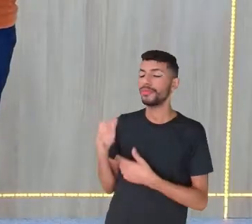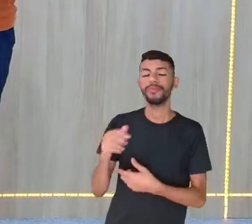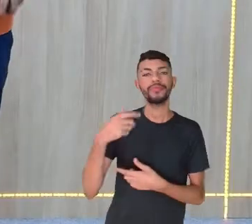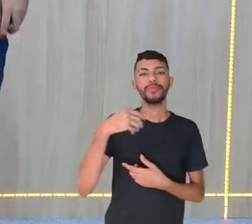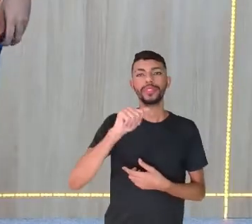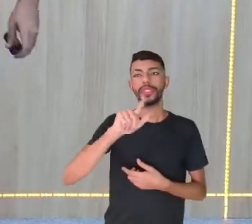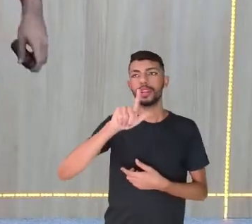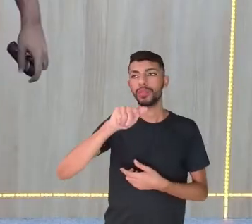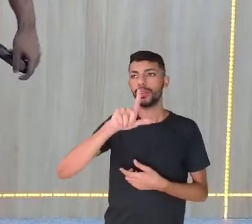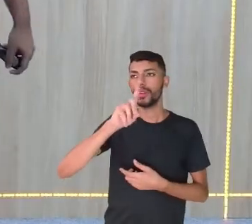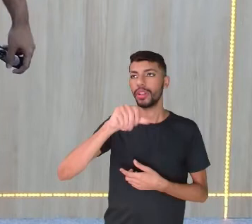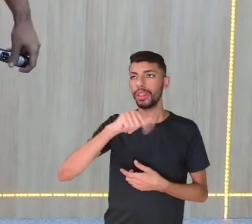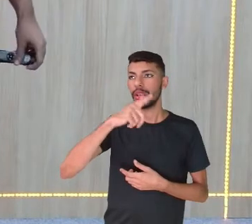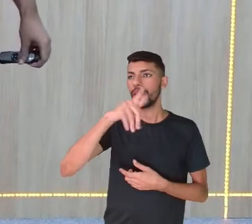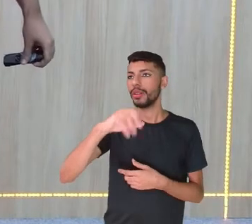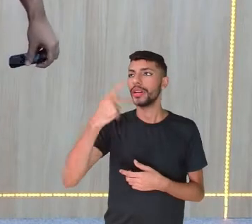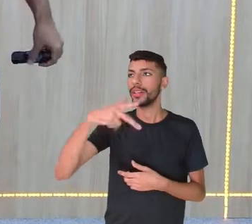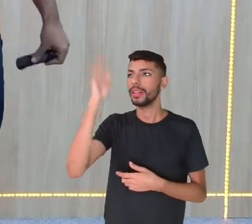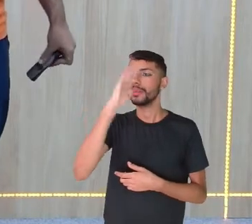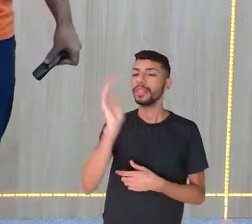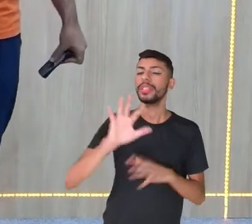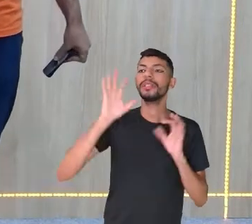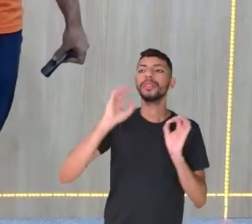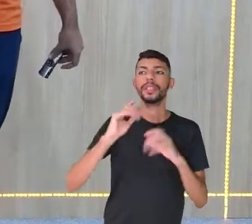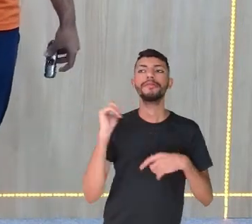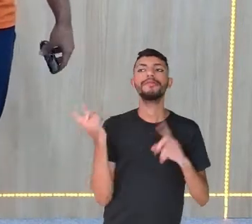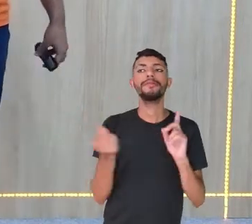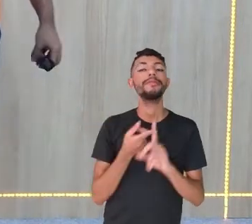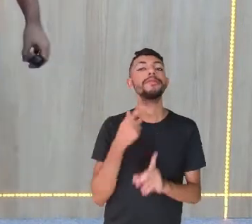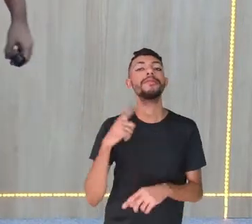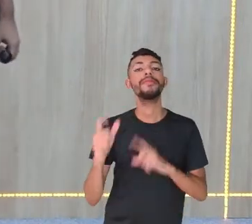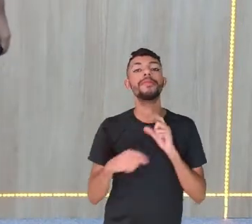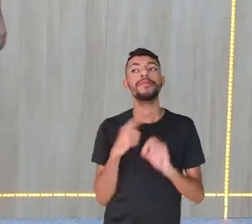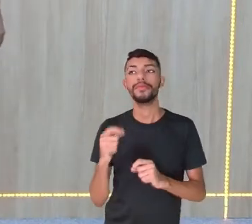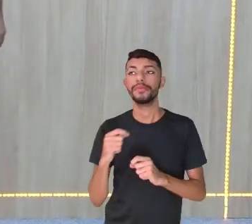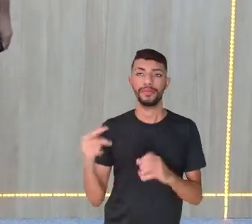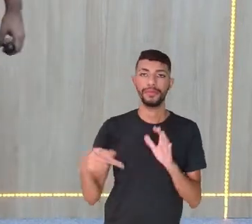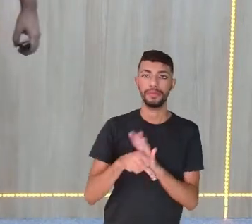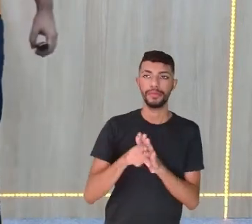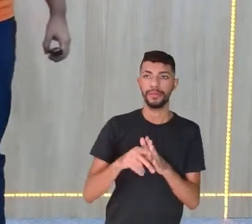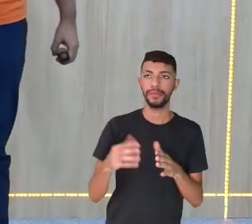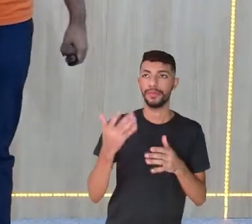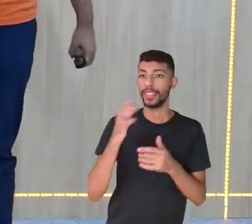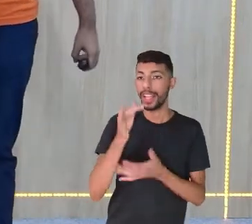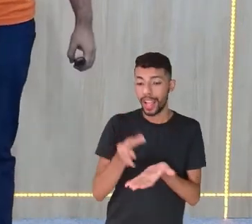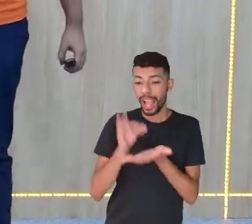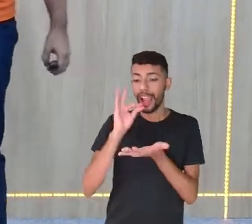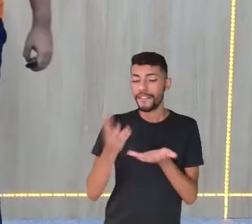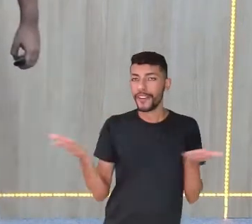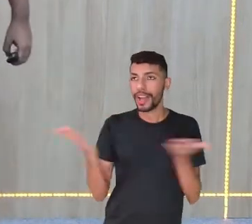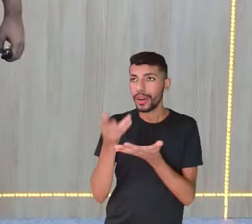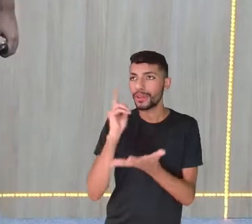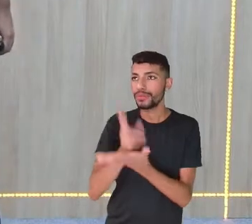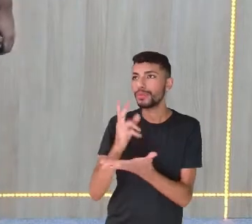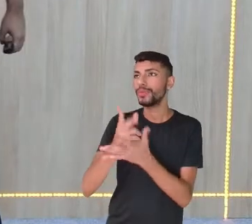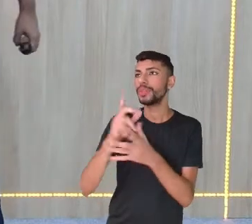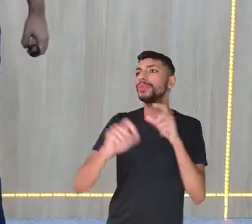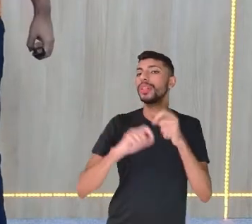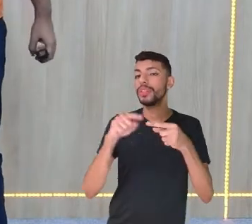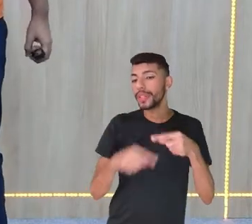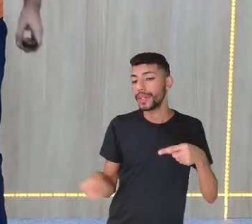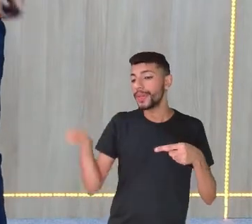grande explosão demográfica aqui no nosso território nacional. Aí passa aqui agora para o ciclo do café, continuando aí todo esse processo